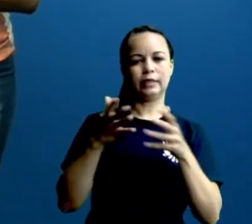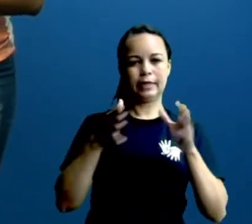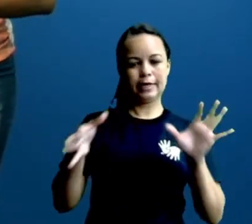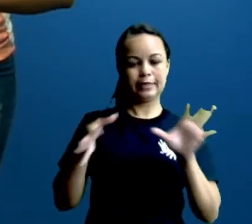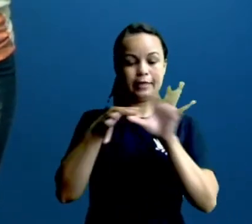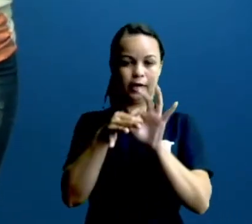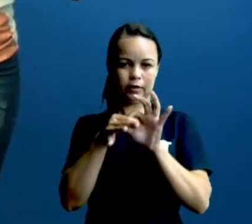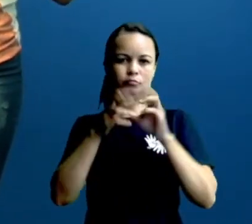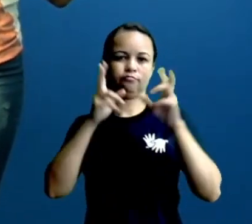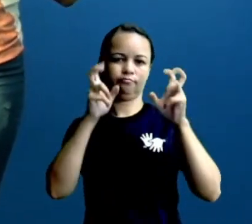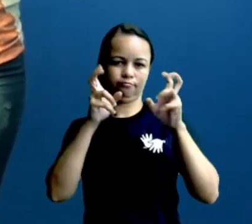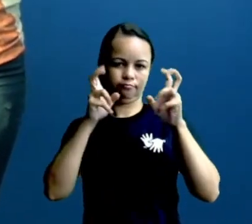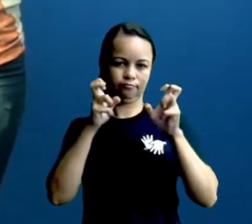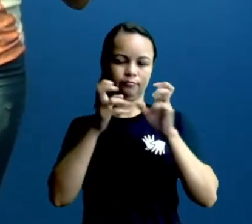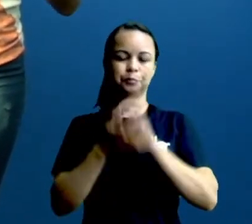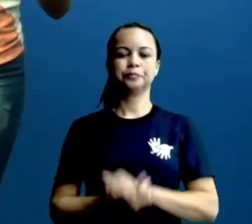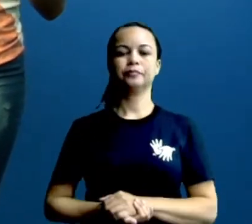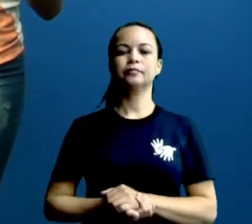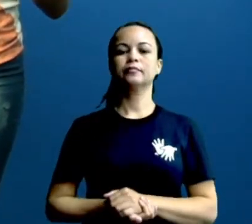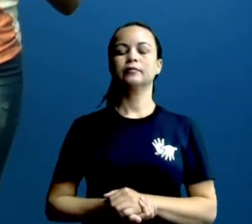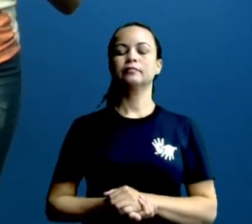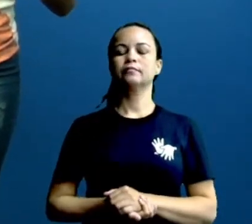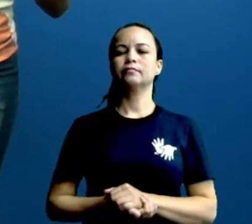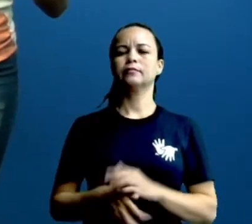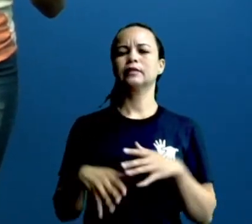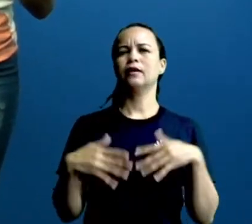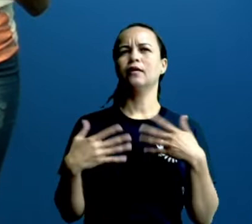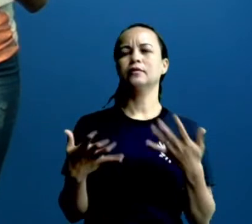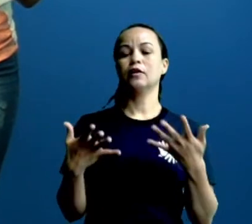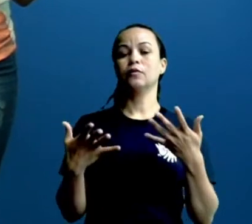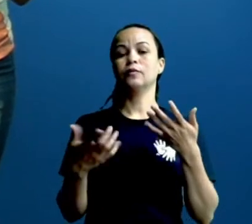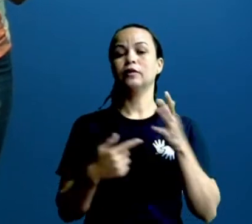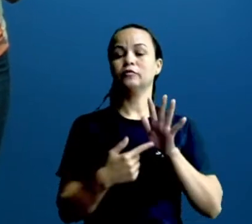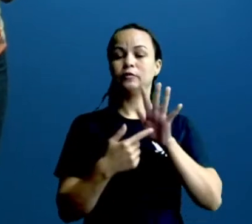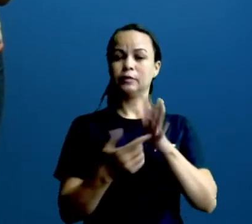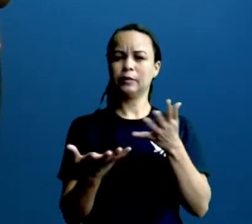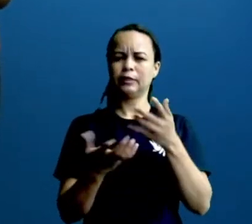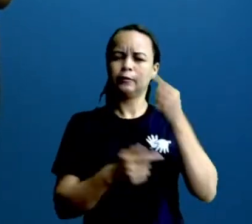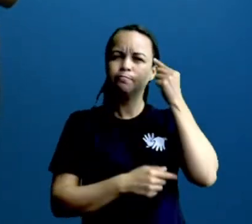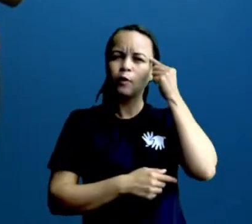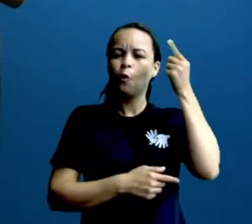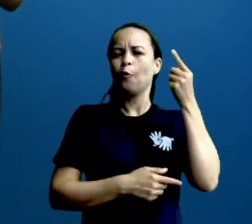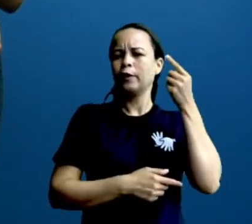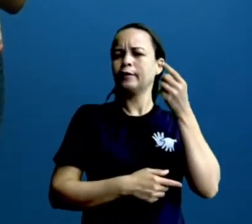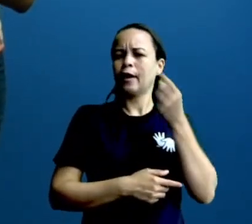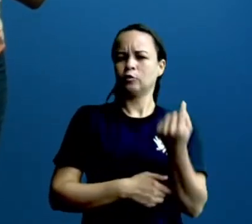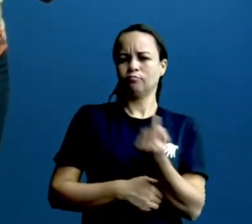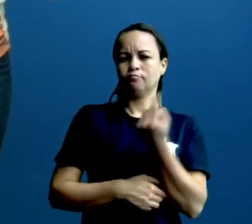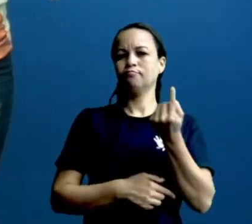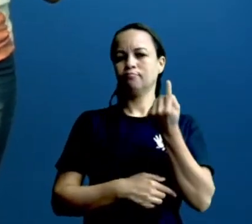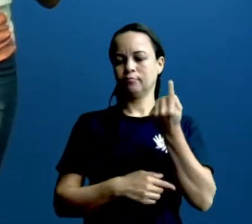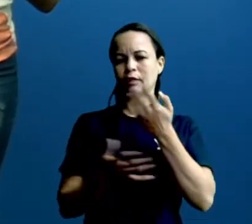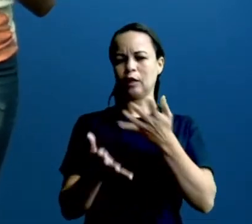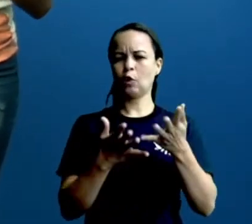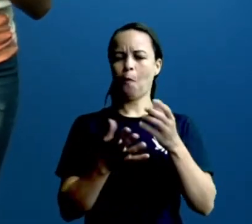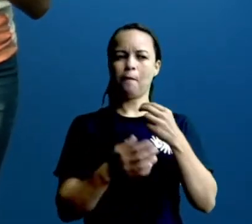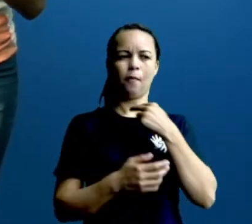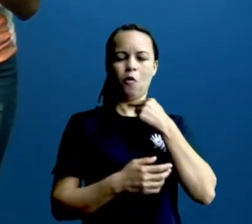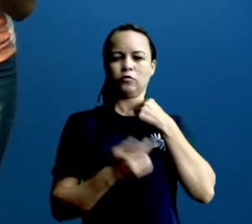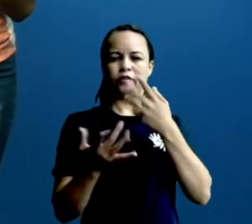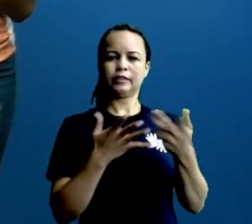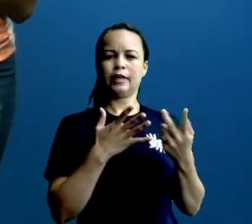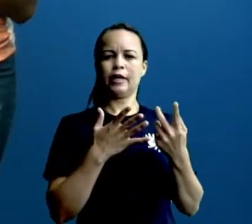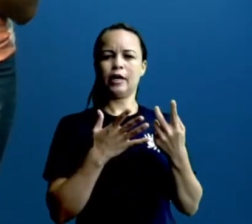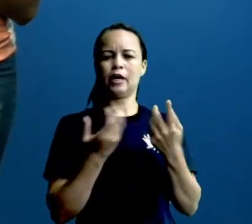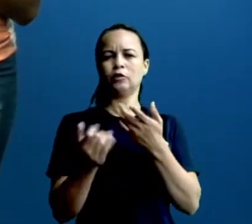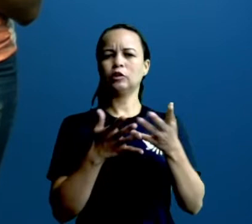tema, tá? E, gente, eles vão se prendendo a uma ideia só. Eu não posso fazer o meu texto e